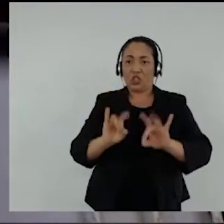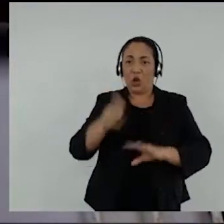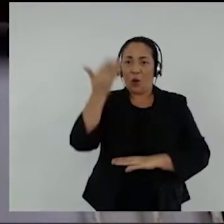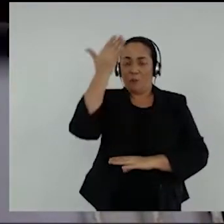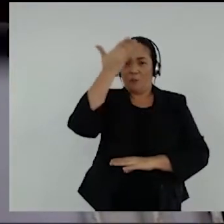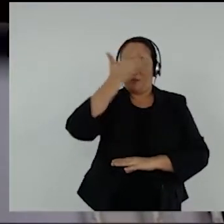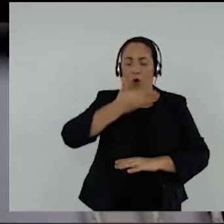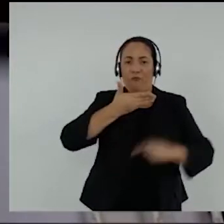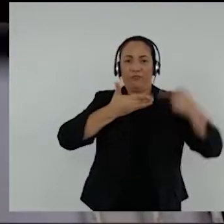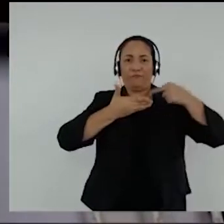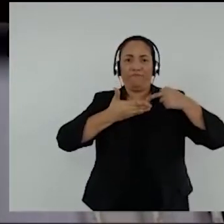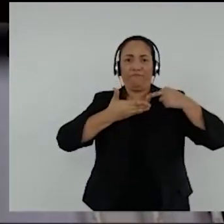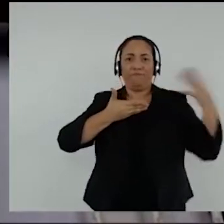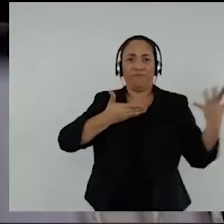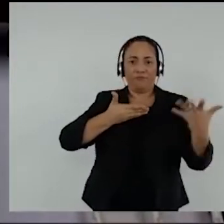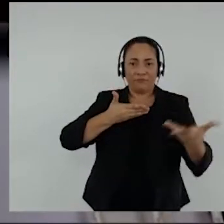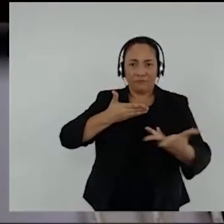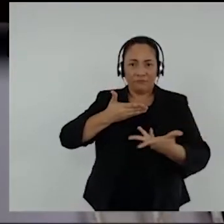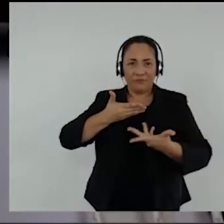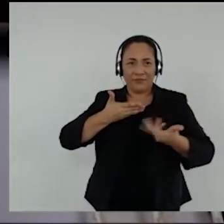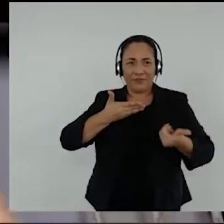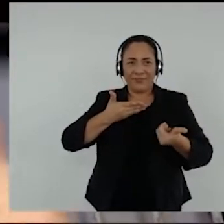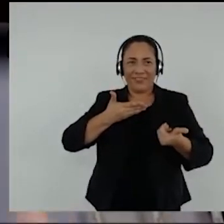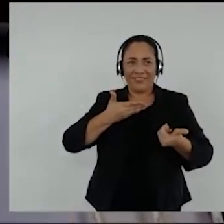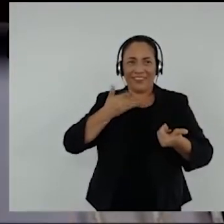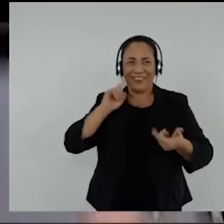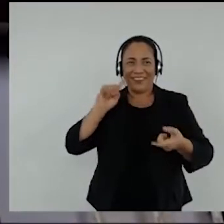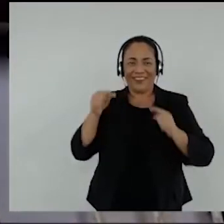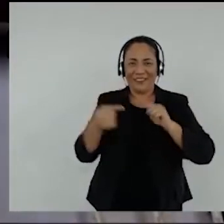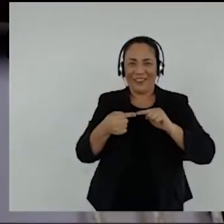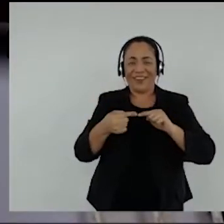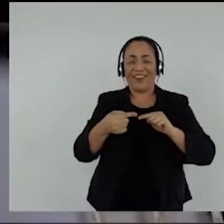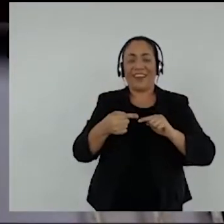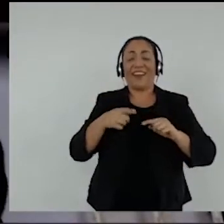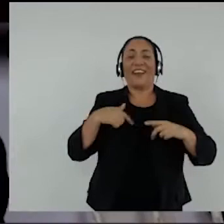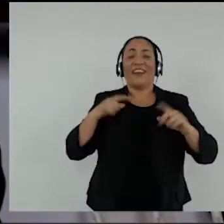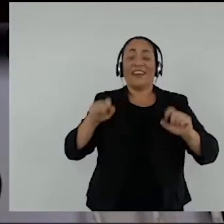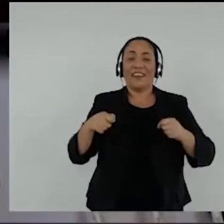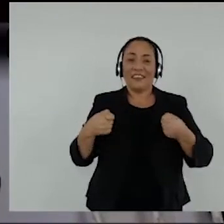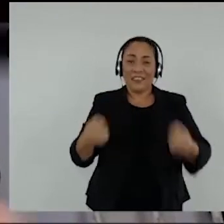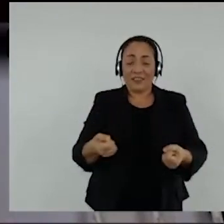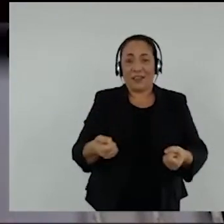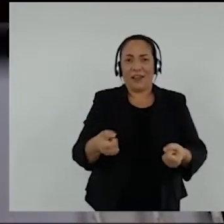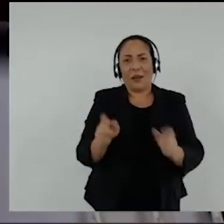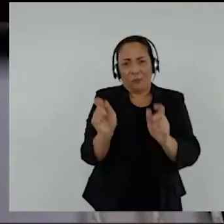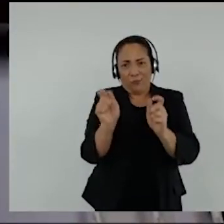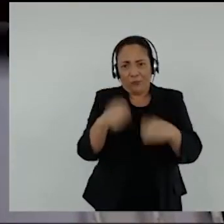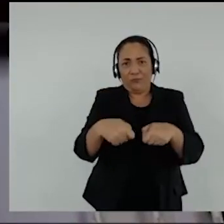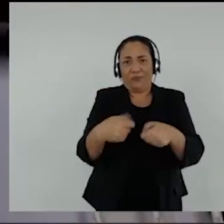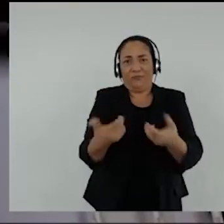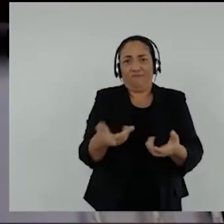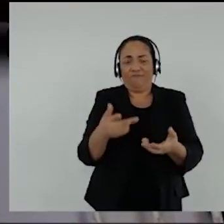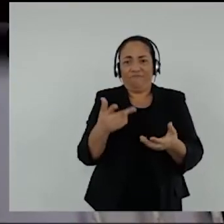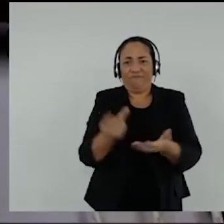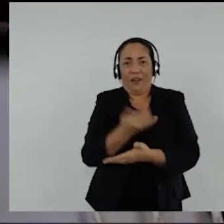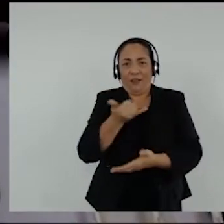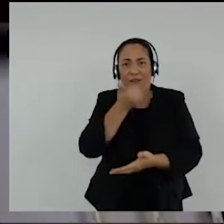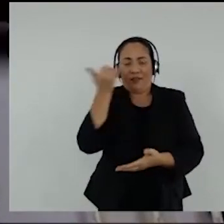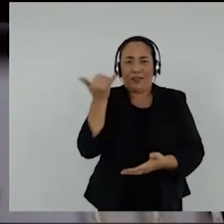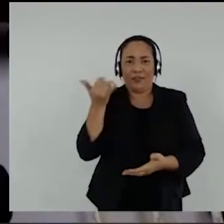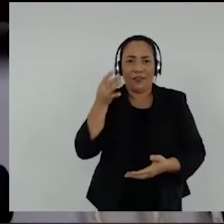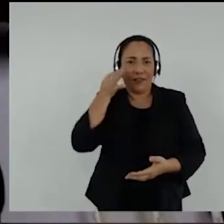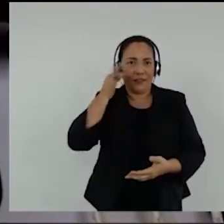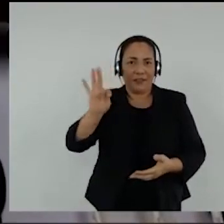a prova tem uma qualidade muito questionável. Insisto, mais uma vez, sempre é possível que a testemunha leia